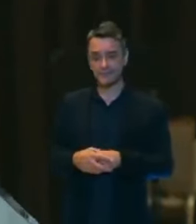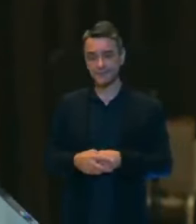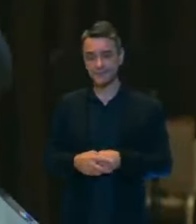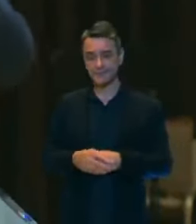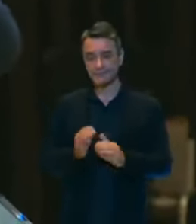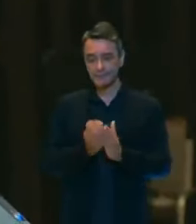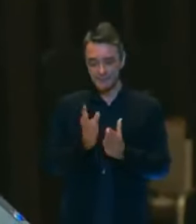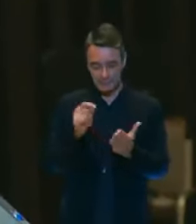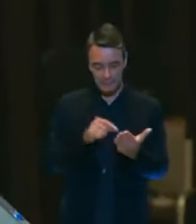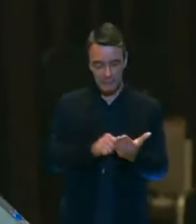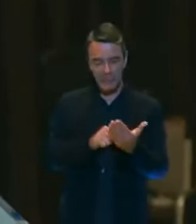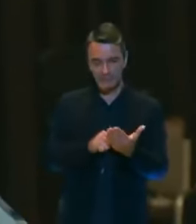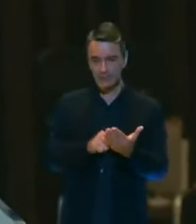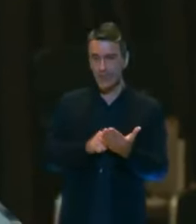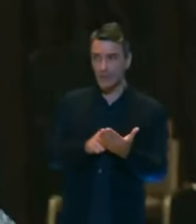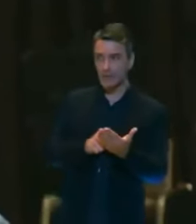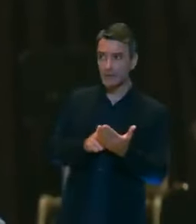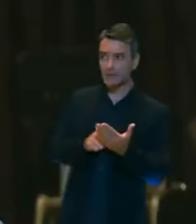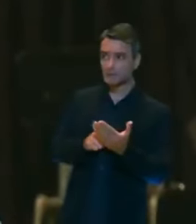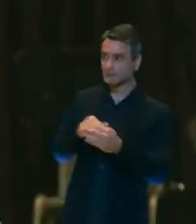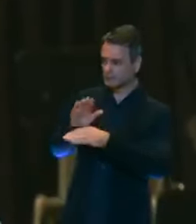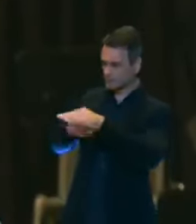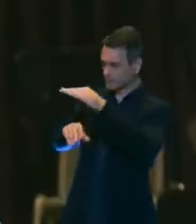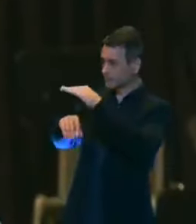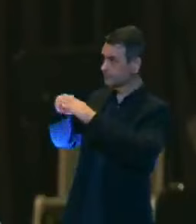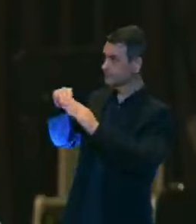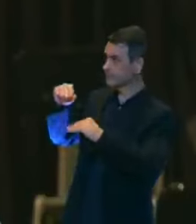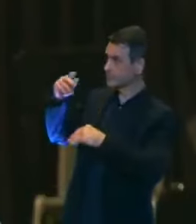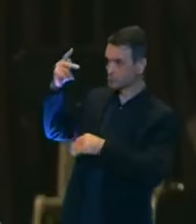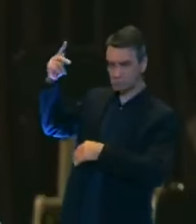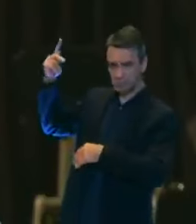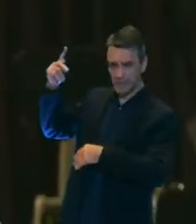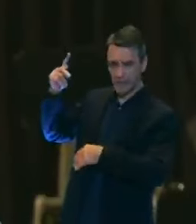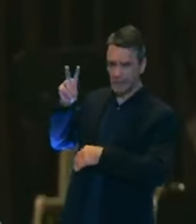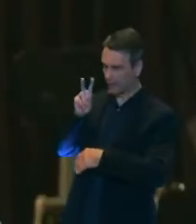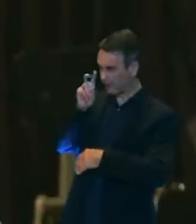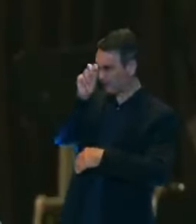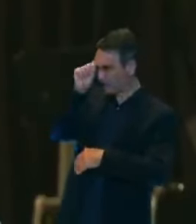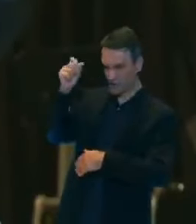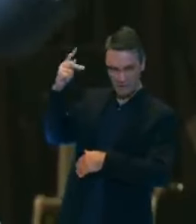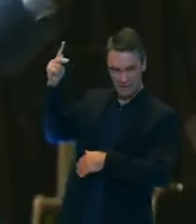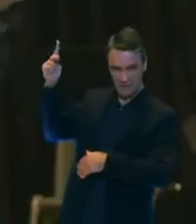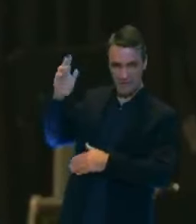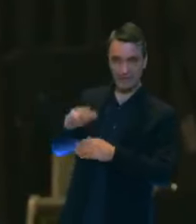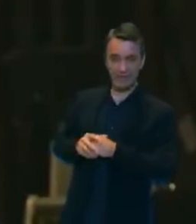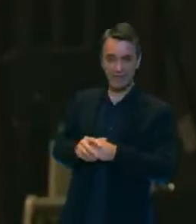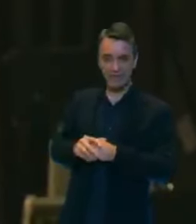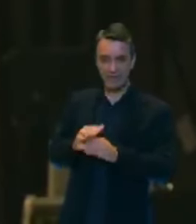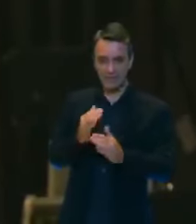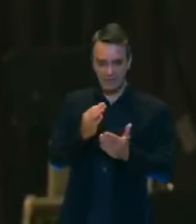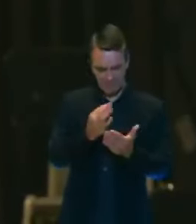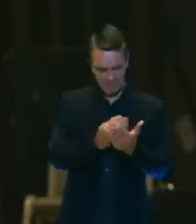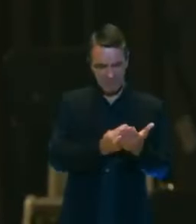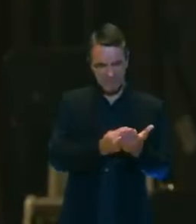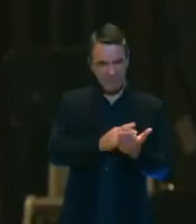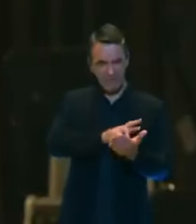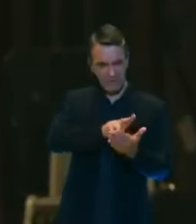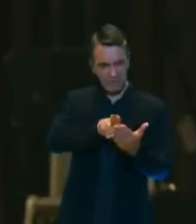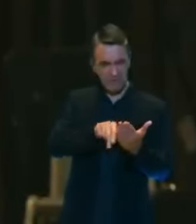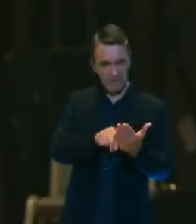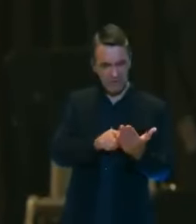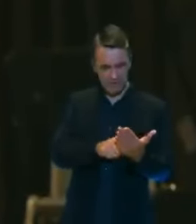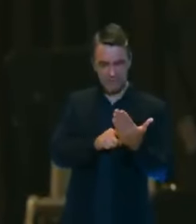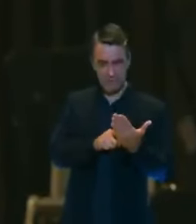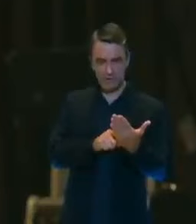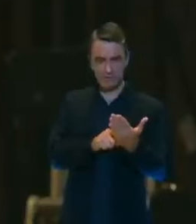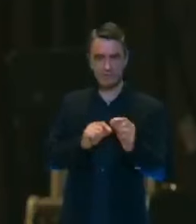E a Bíblia, quando nos fala da mão de Deus, da força, da destra de Deus, ela vai falar em vários textos de um